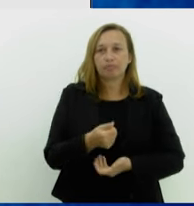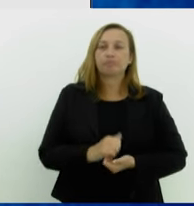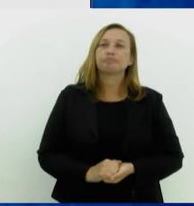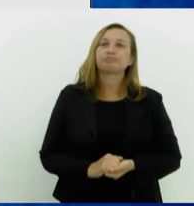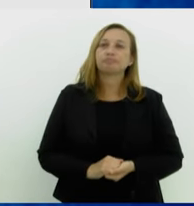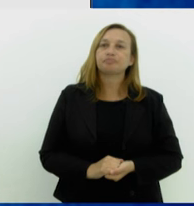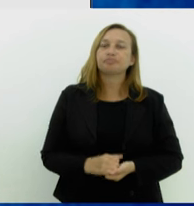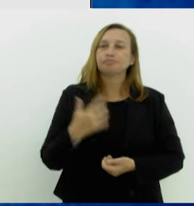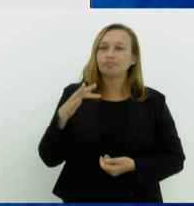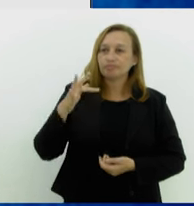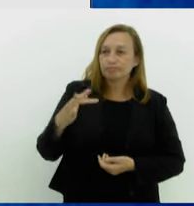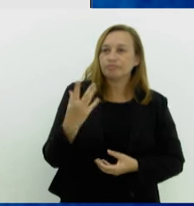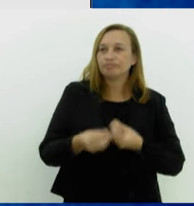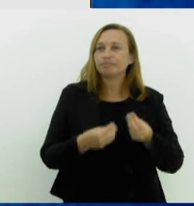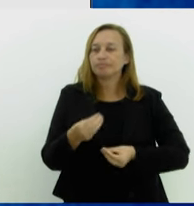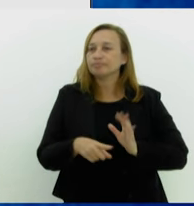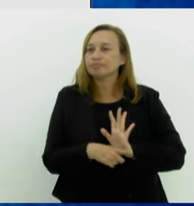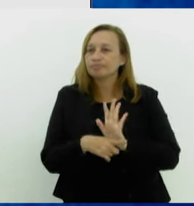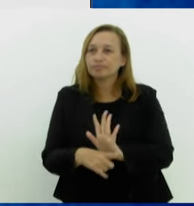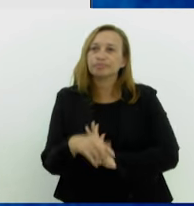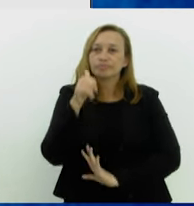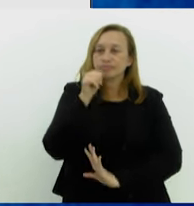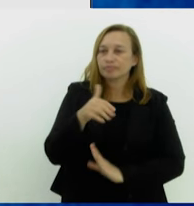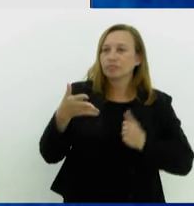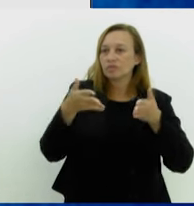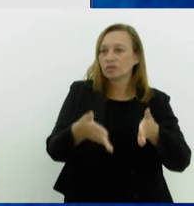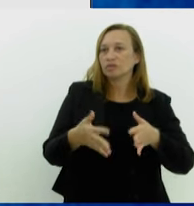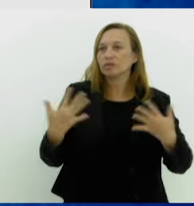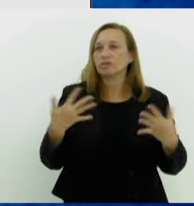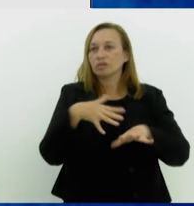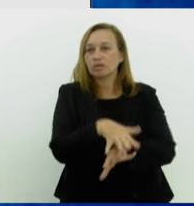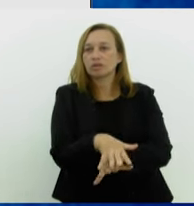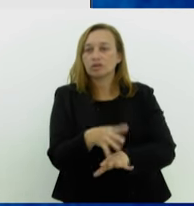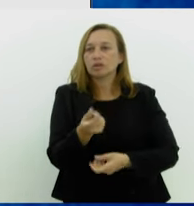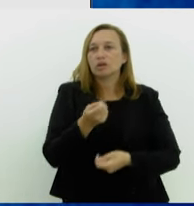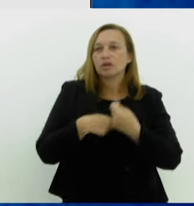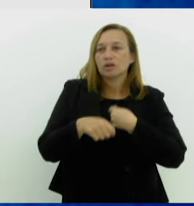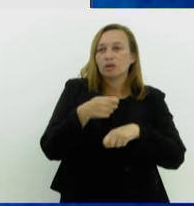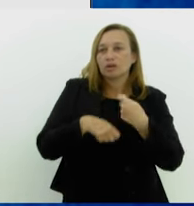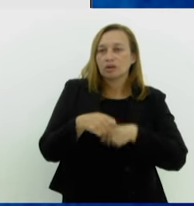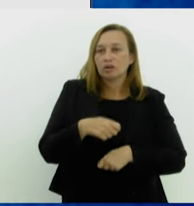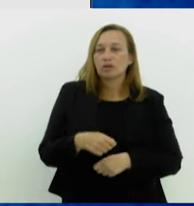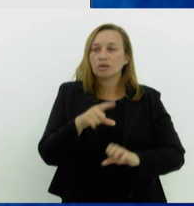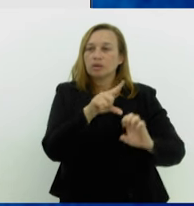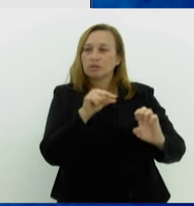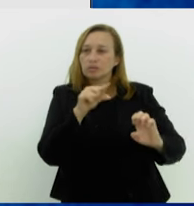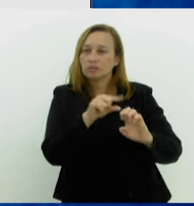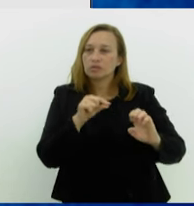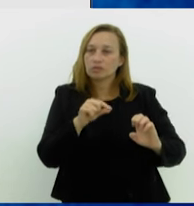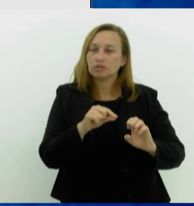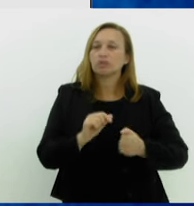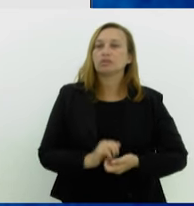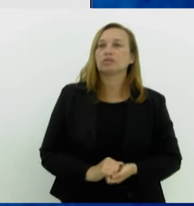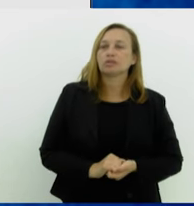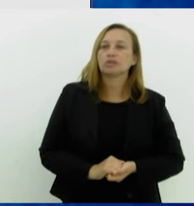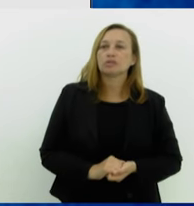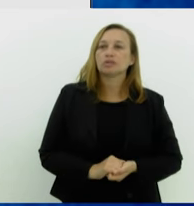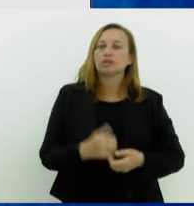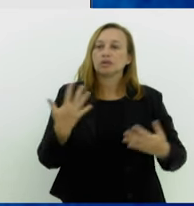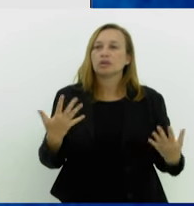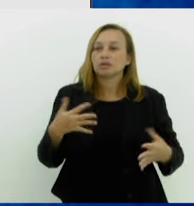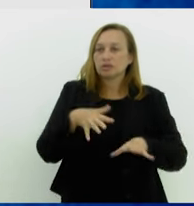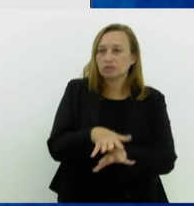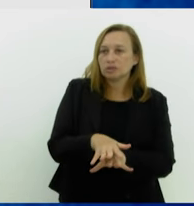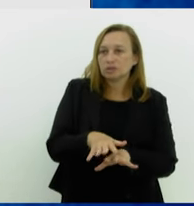sendo bem breve como atender mulheres com foco na inclusão socioeconômica o empreendedorismo é uma ferramenta de inclusão